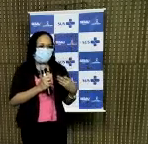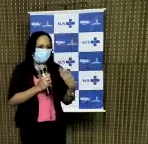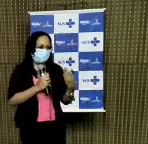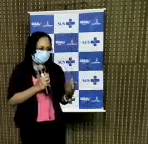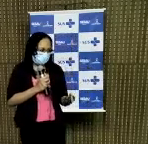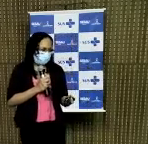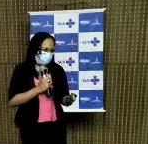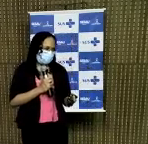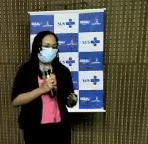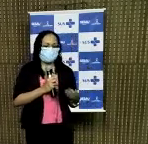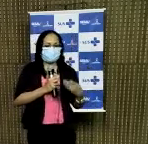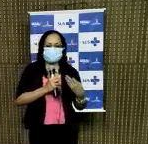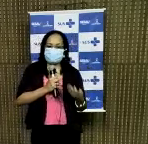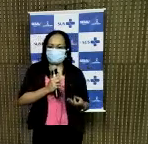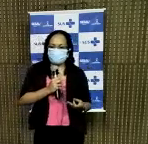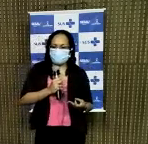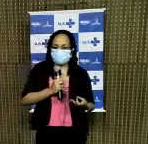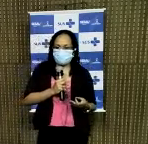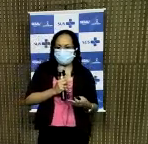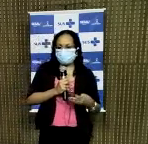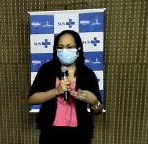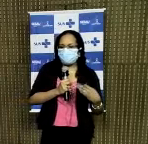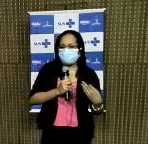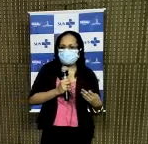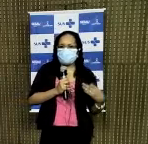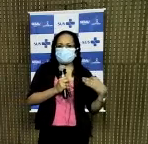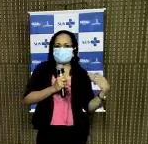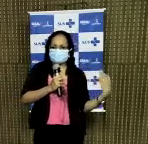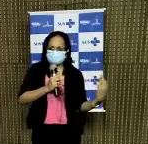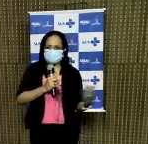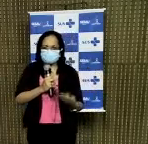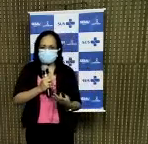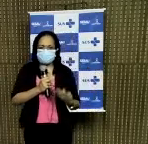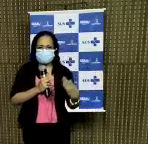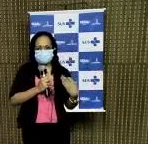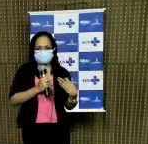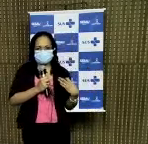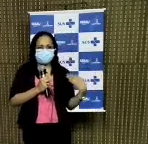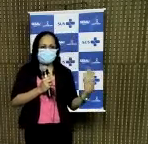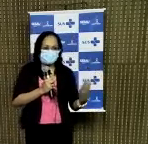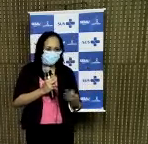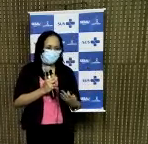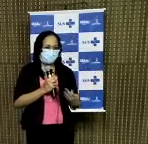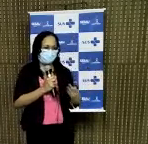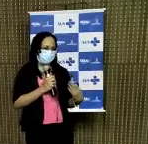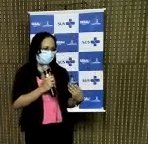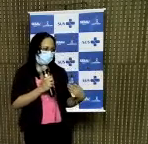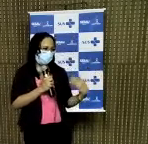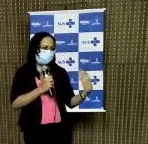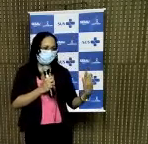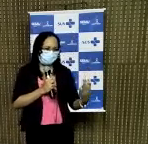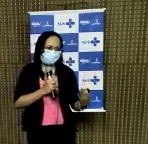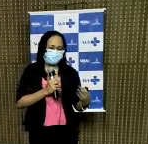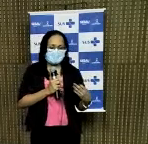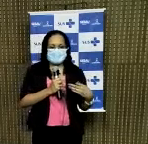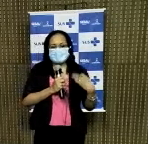que a gente pretende fazer, né, montar esse grupo de gestantes para estar conversando, para estabelecer realmente esse laço com essas pacientes, ter